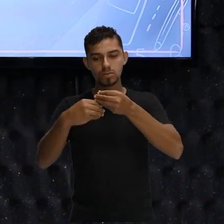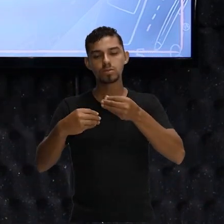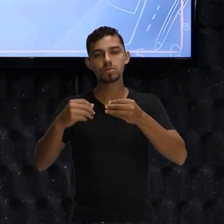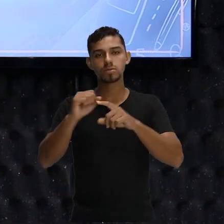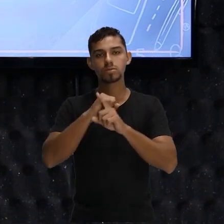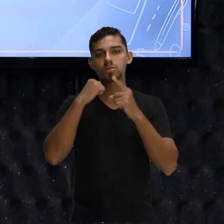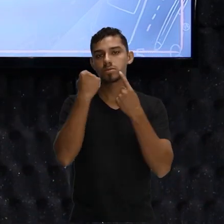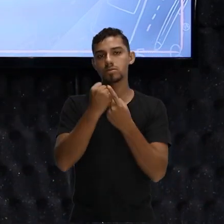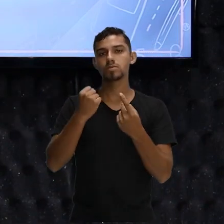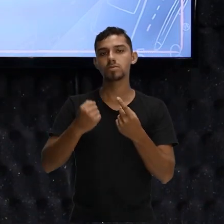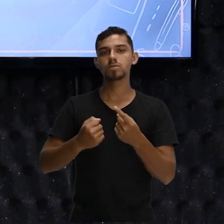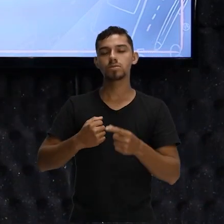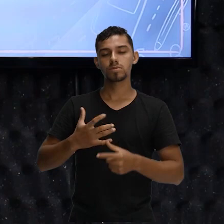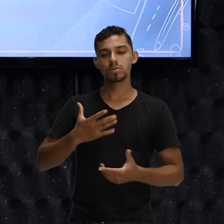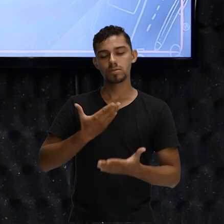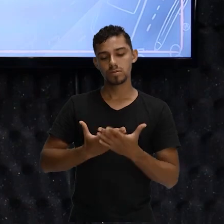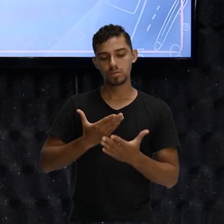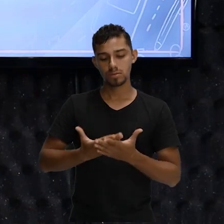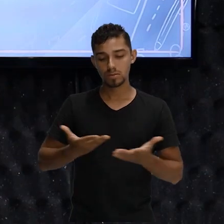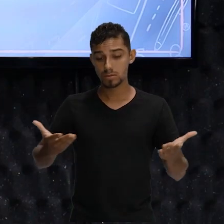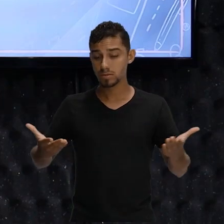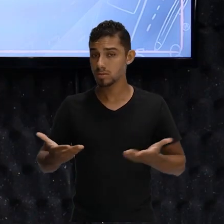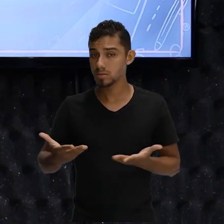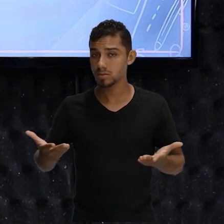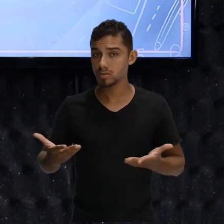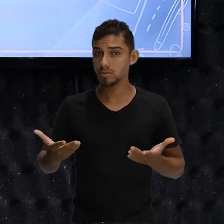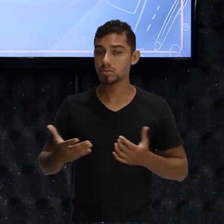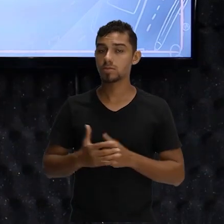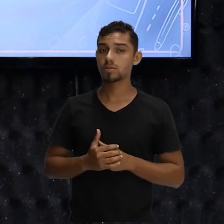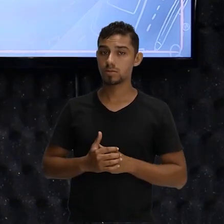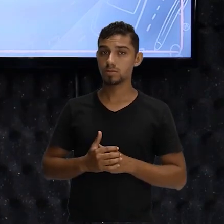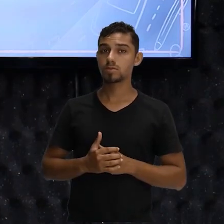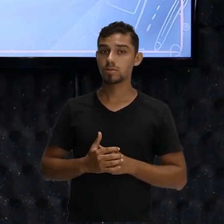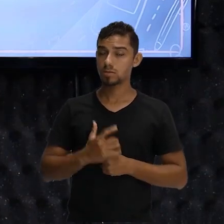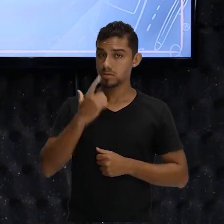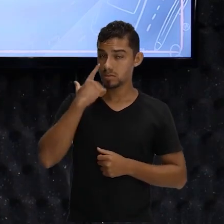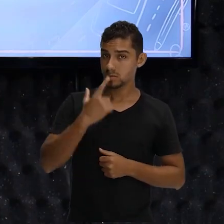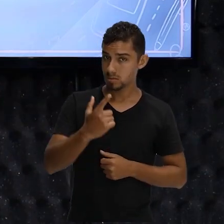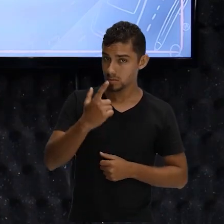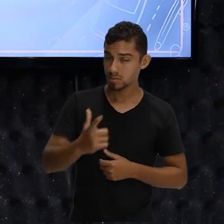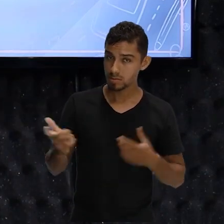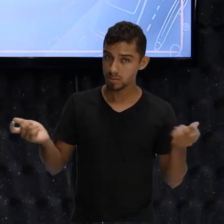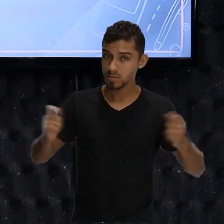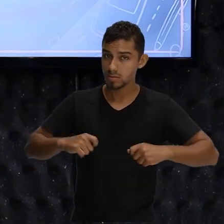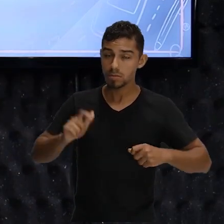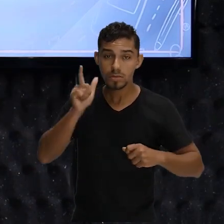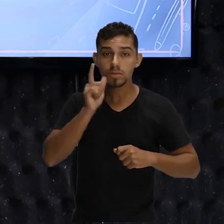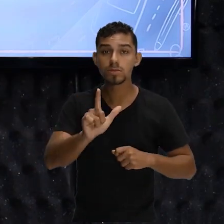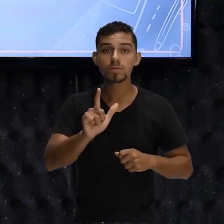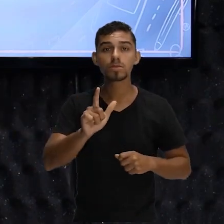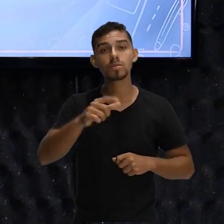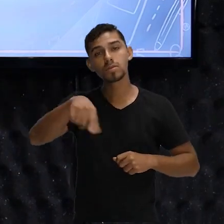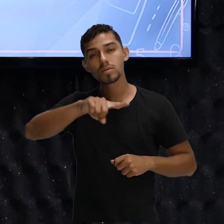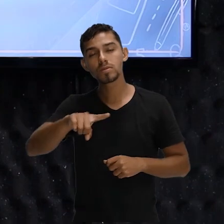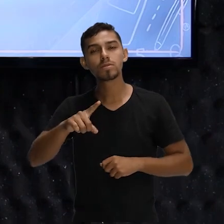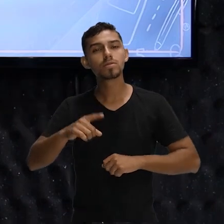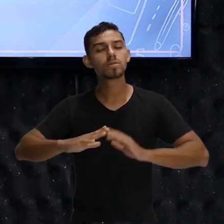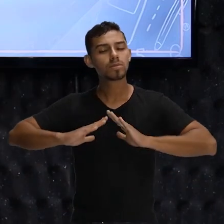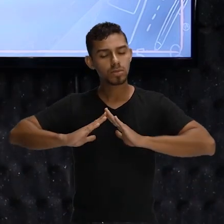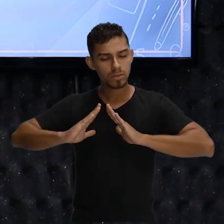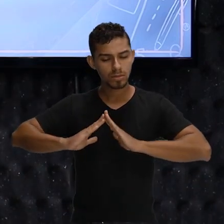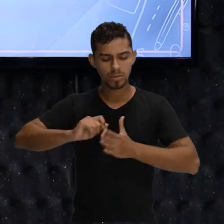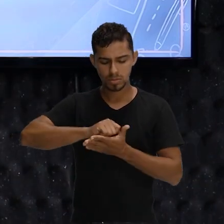gente fundamentou a nossa aula de hoje. Agora, para valer a pena, eu quero que depois você faça aí em